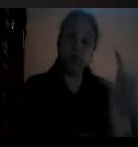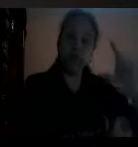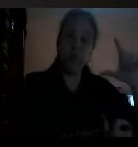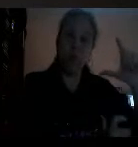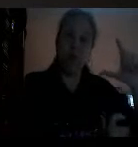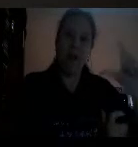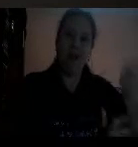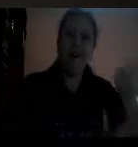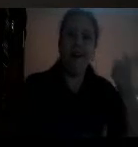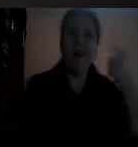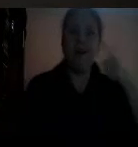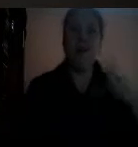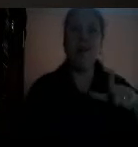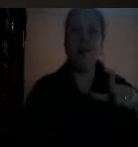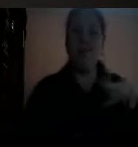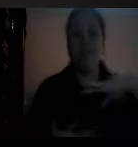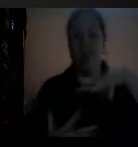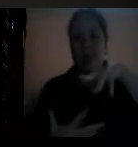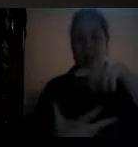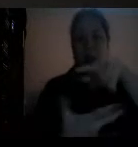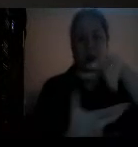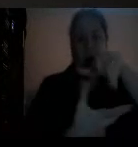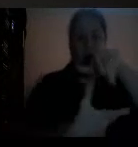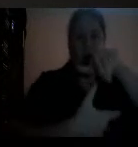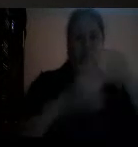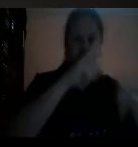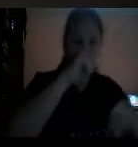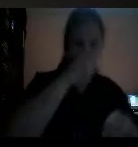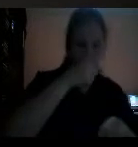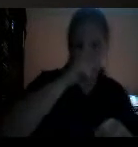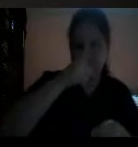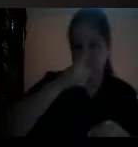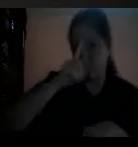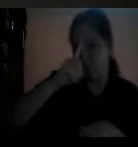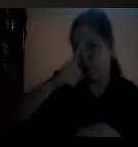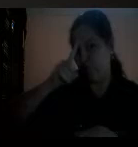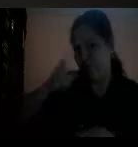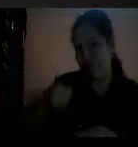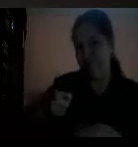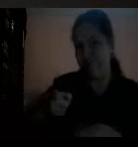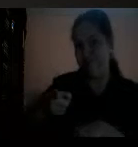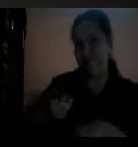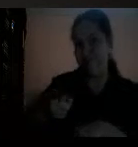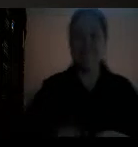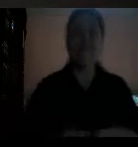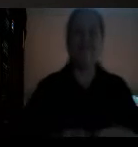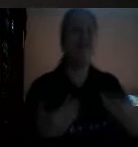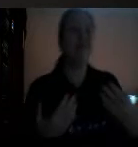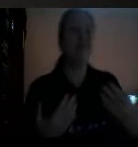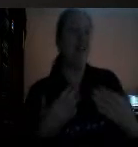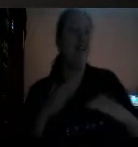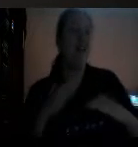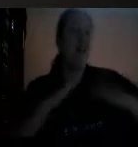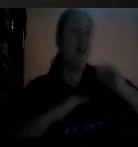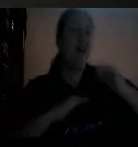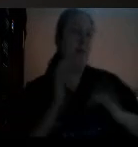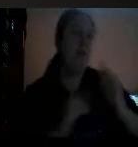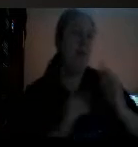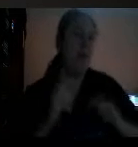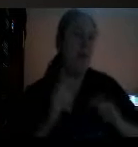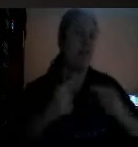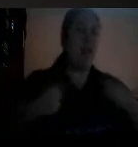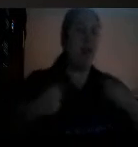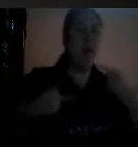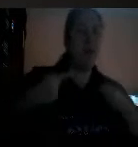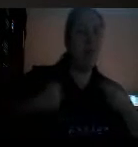sua geopolítica. Então, quando a gente começa a falar sobre geopolítica, nós começamos a falar sobre ordem. Construir uma